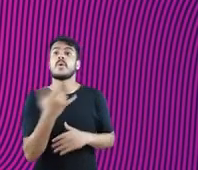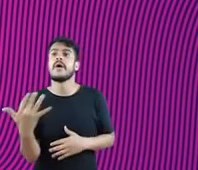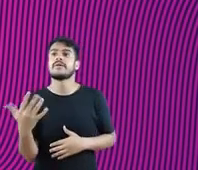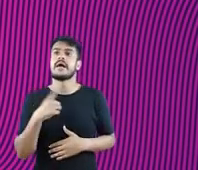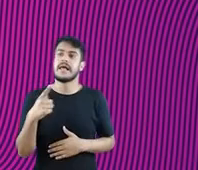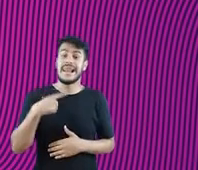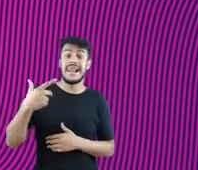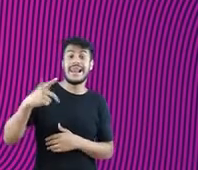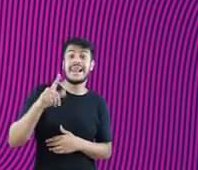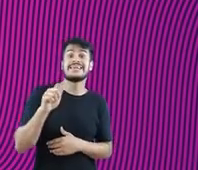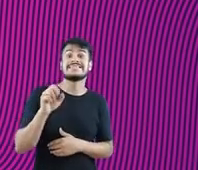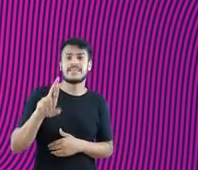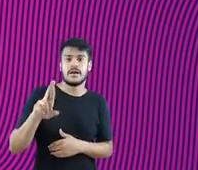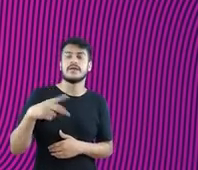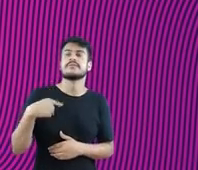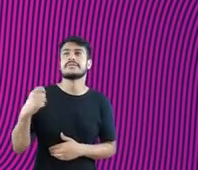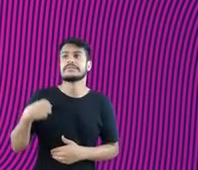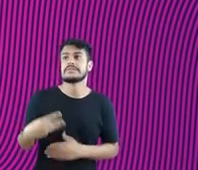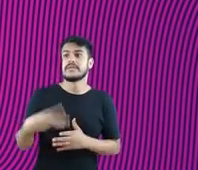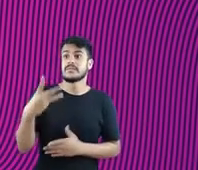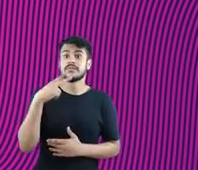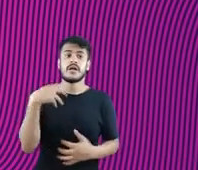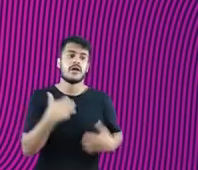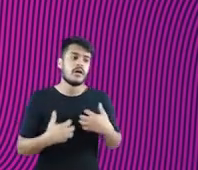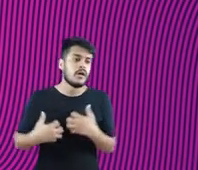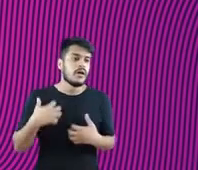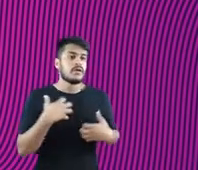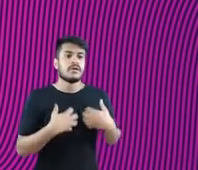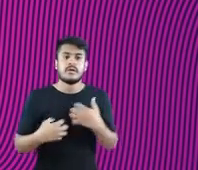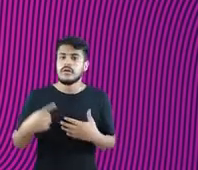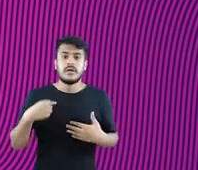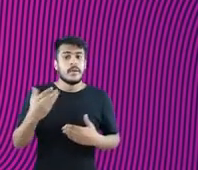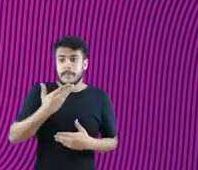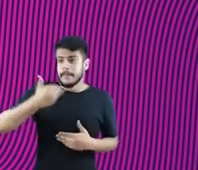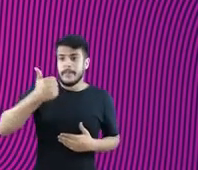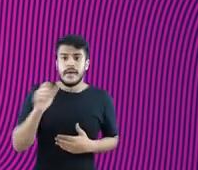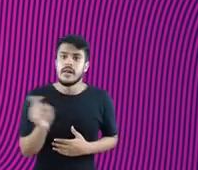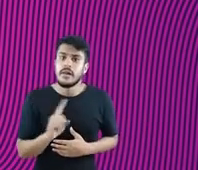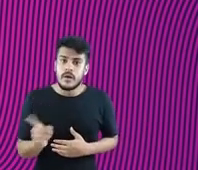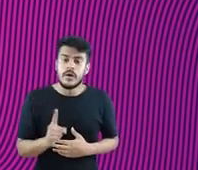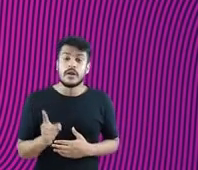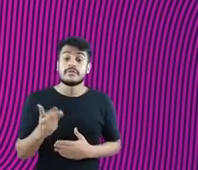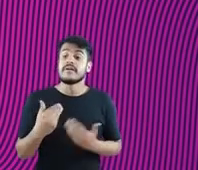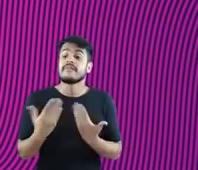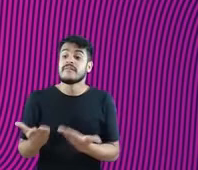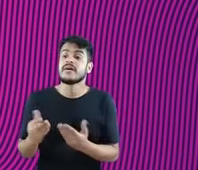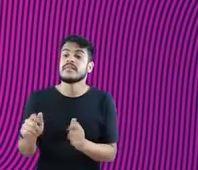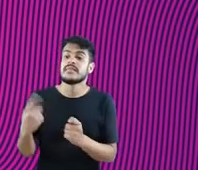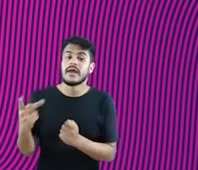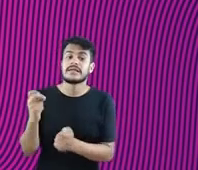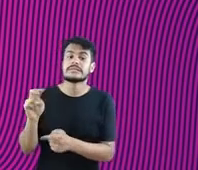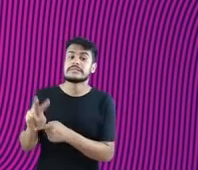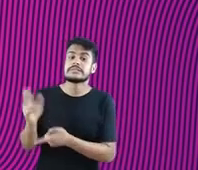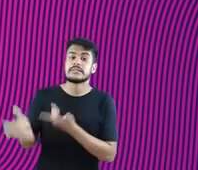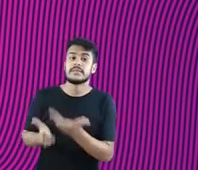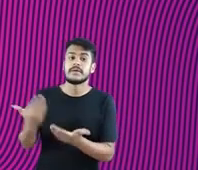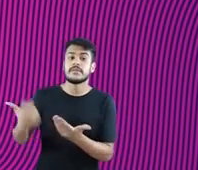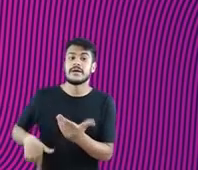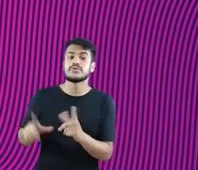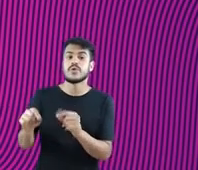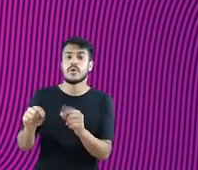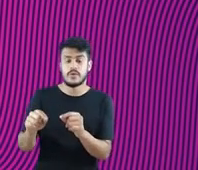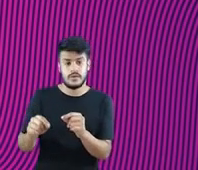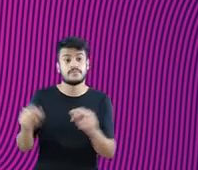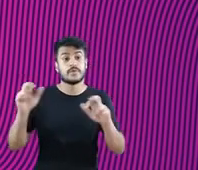a paciente está ansiosa por aquilo, não melhora. O que você vai dar de tratamento adicional? Por isso, como bem